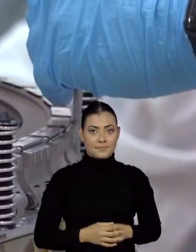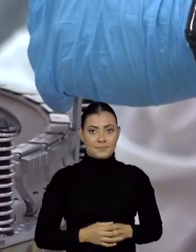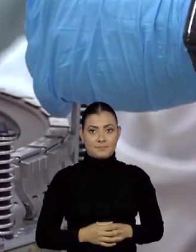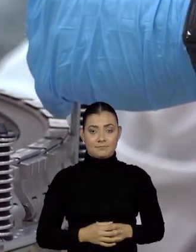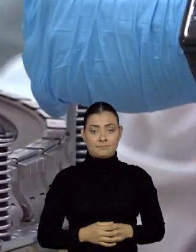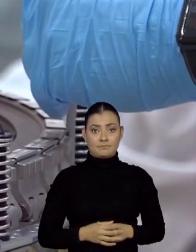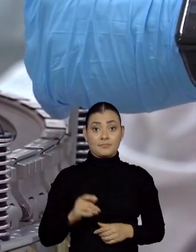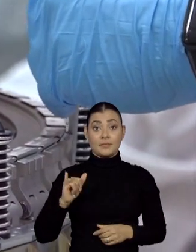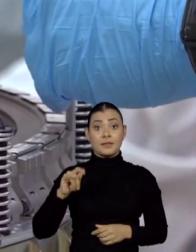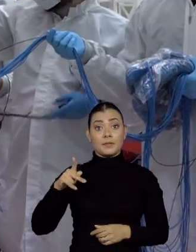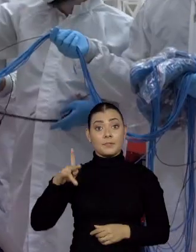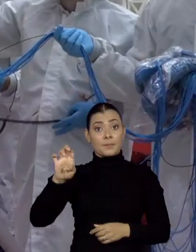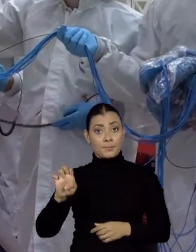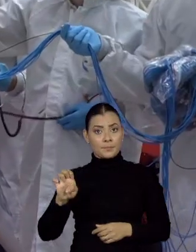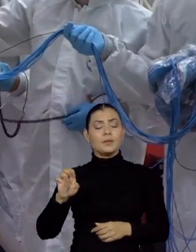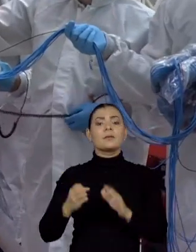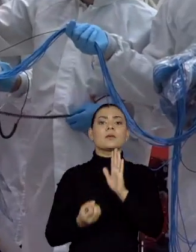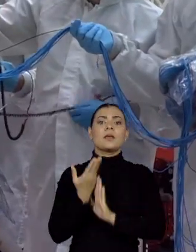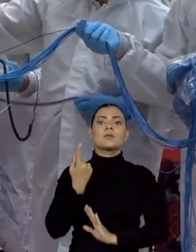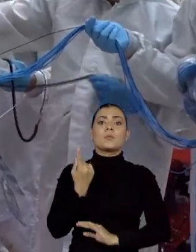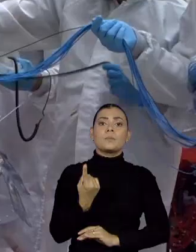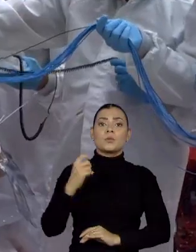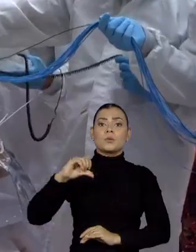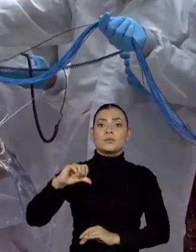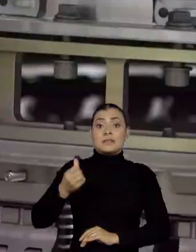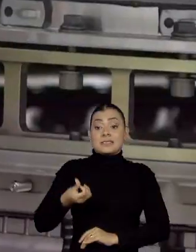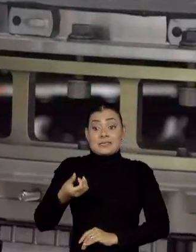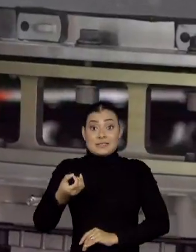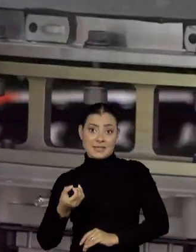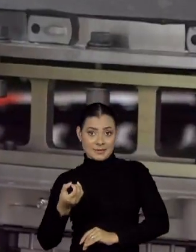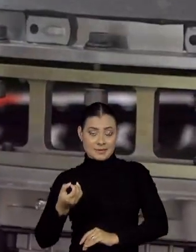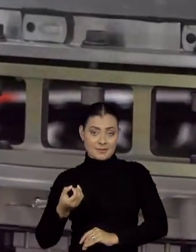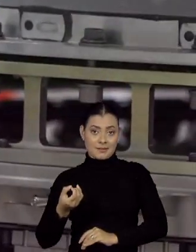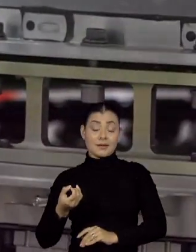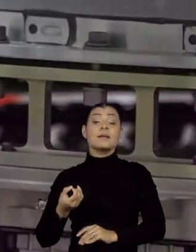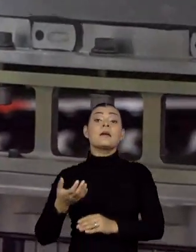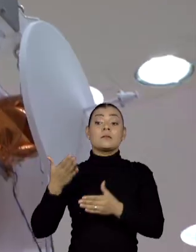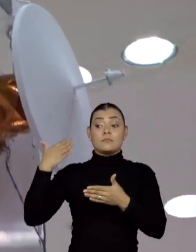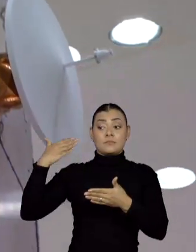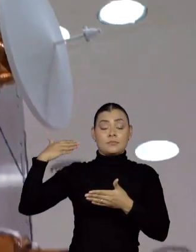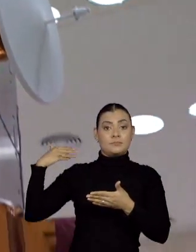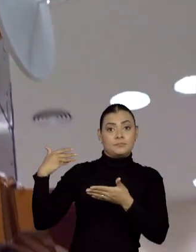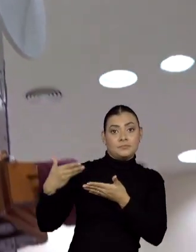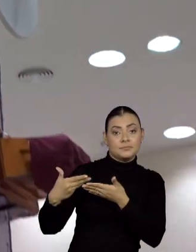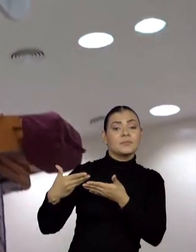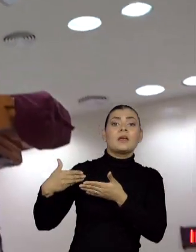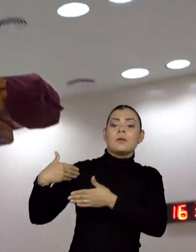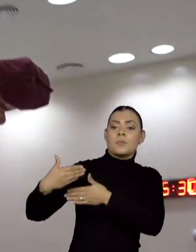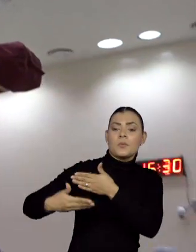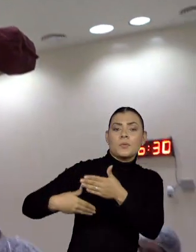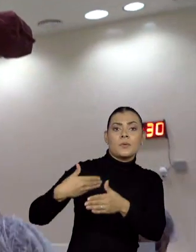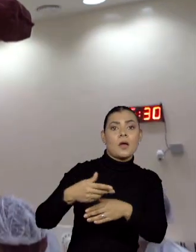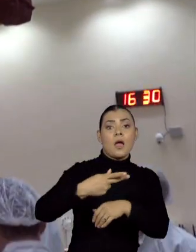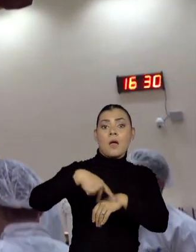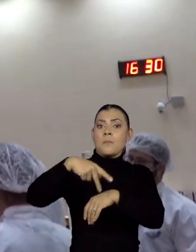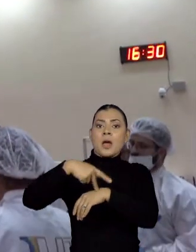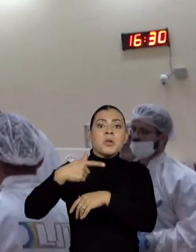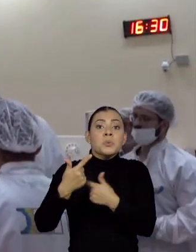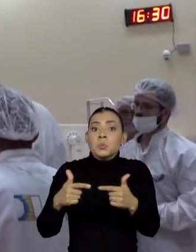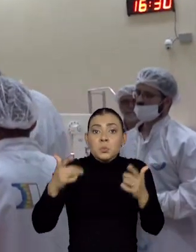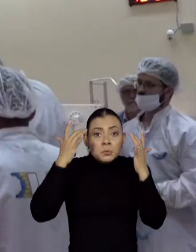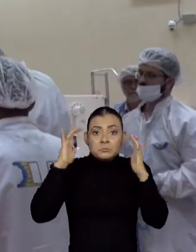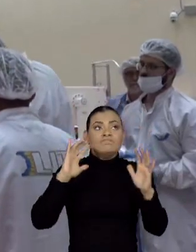O INPE foi criado nos anos 60. Até a década seguinte, por exemplo, o país não fazia